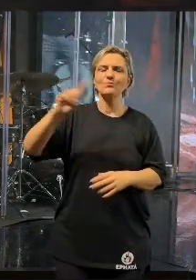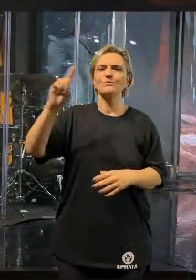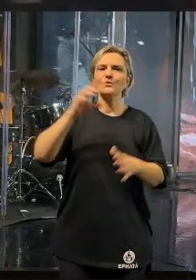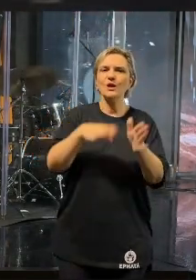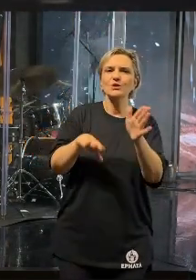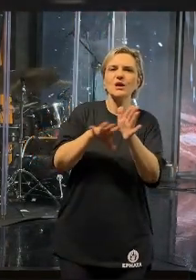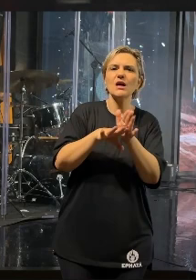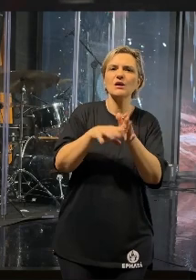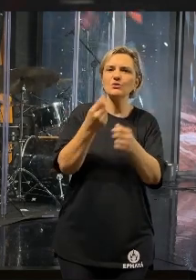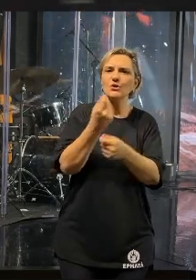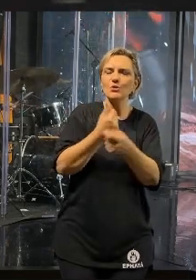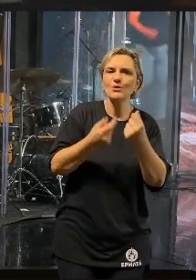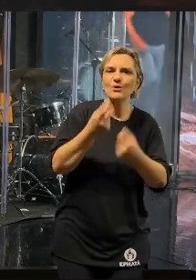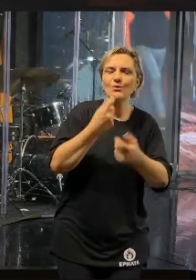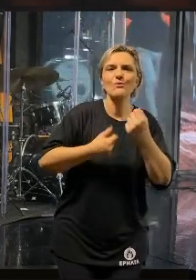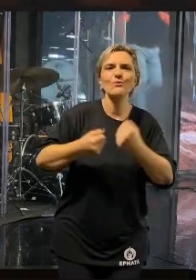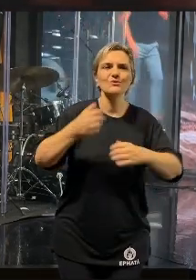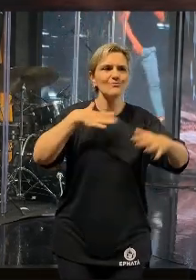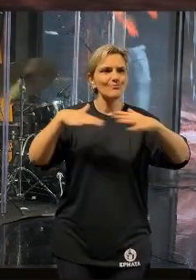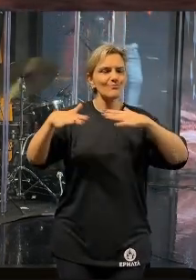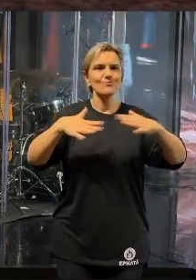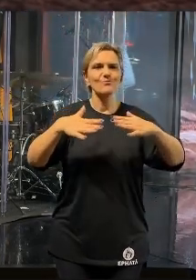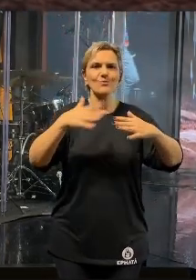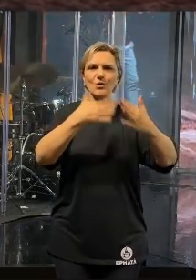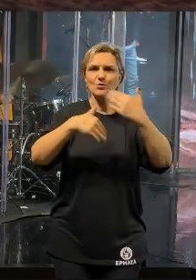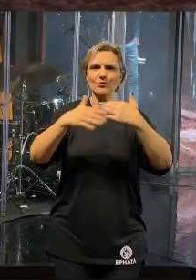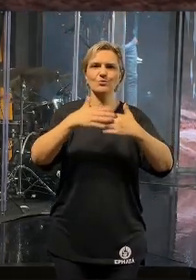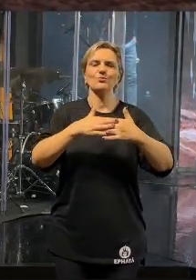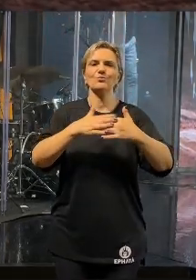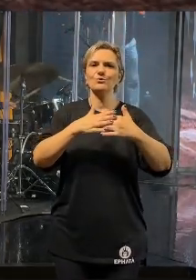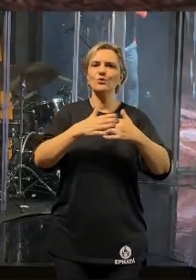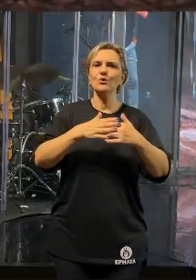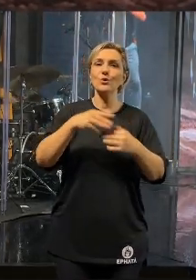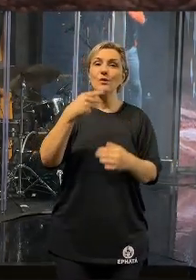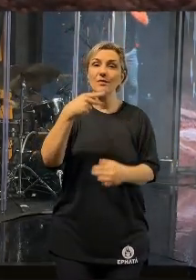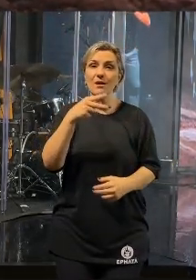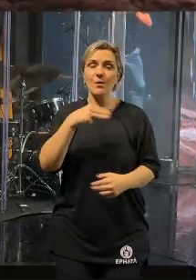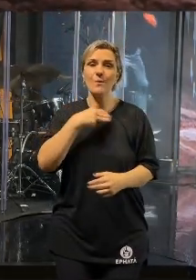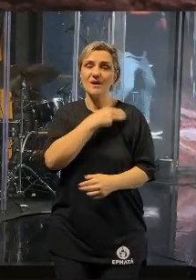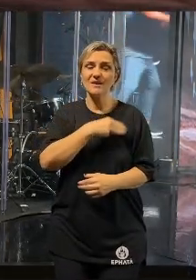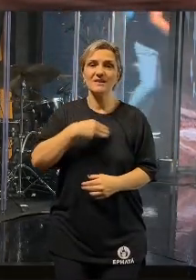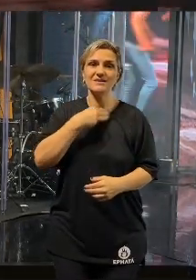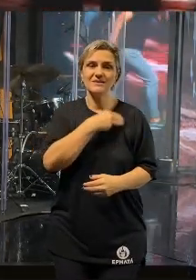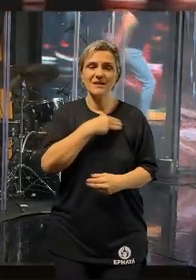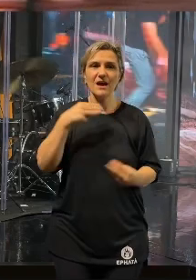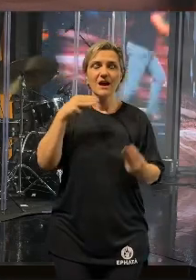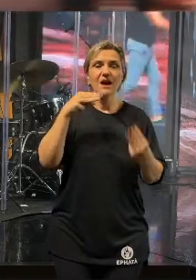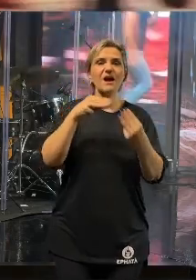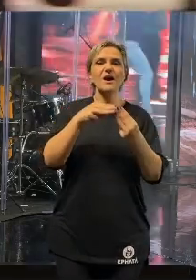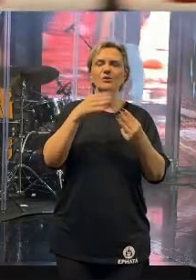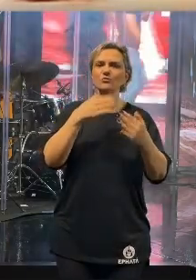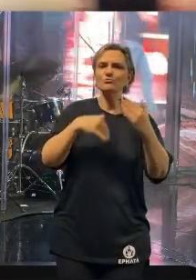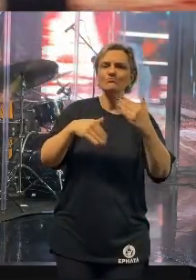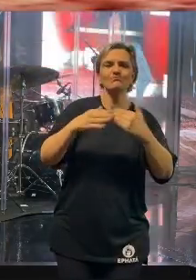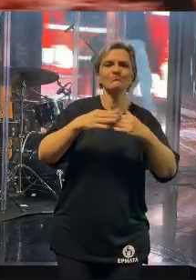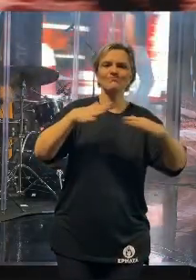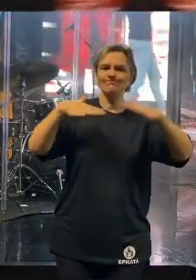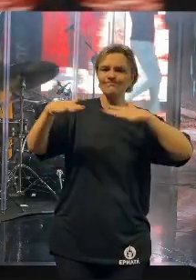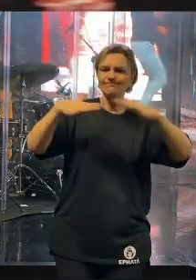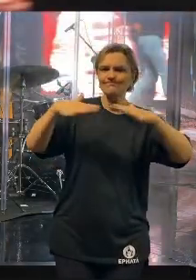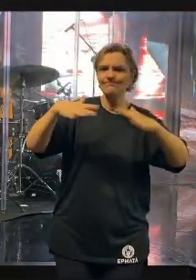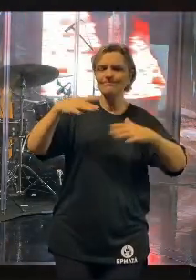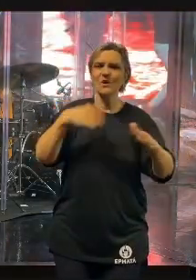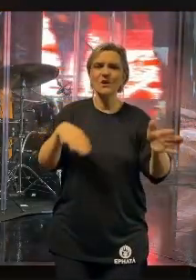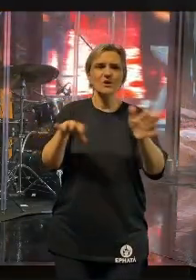teus negócios e vai sacudir. O terremoto de Deus está chegando no teu ministério e vai sacudir todas as coisas. O terremoto de Deus está